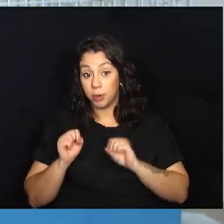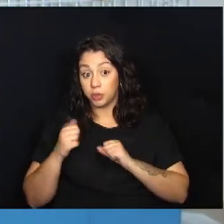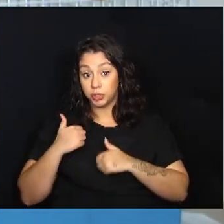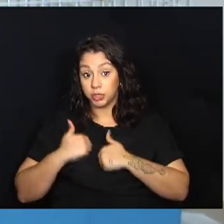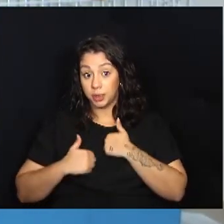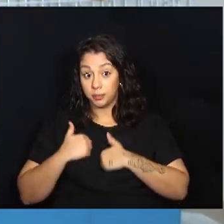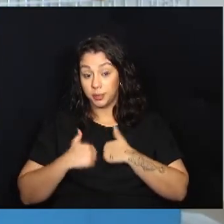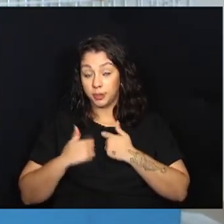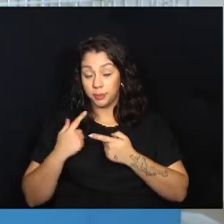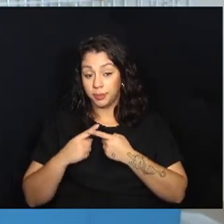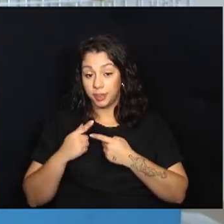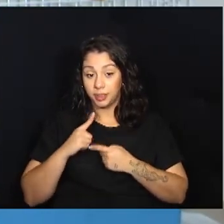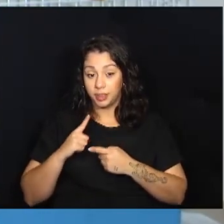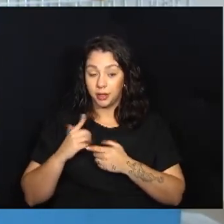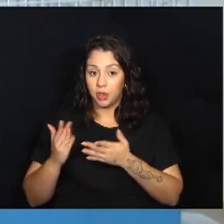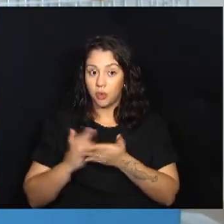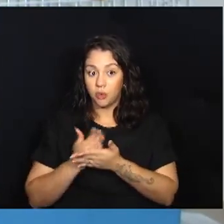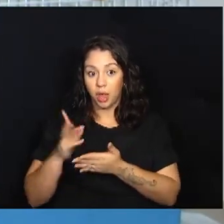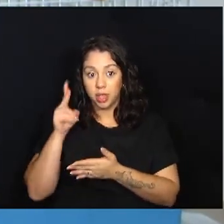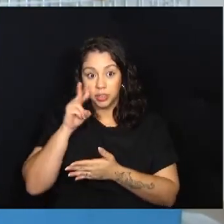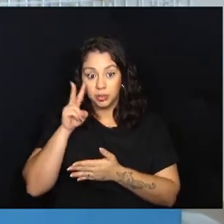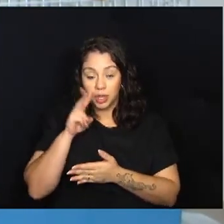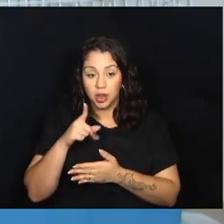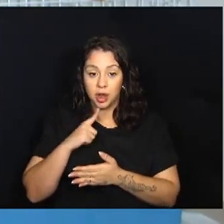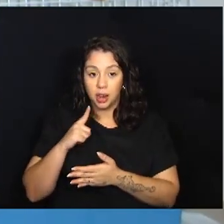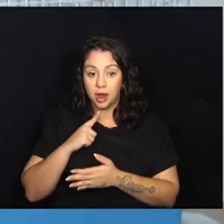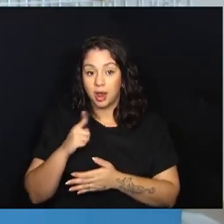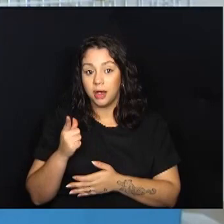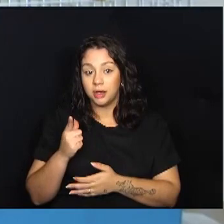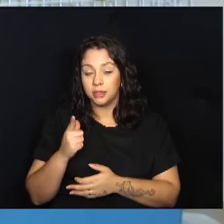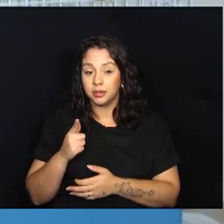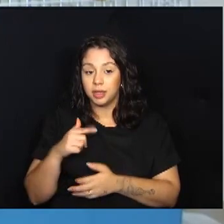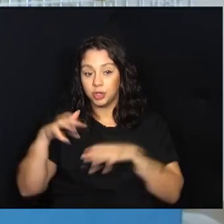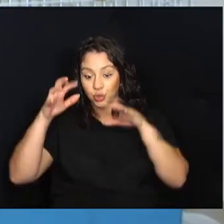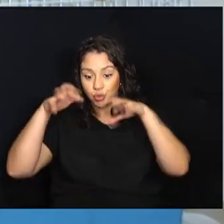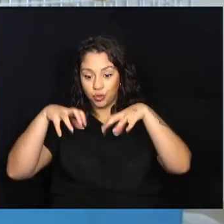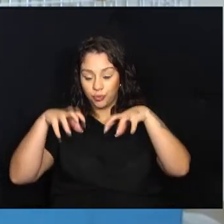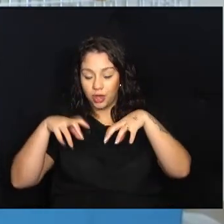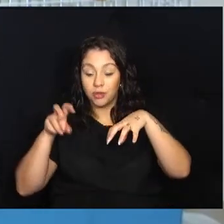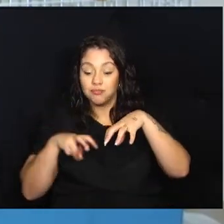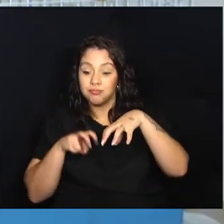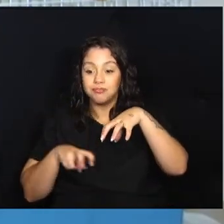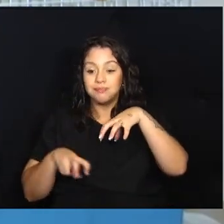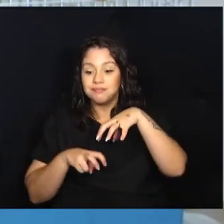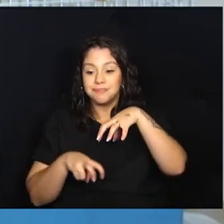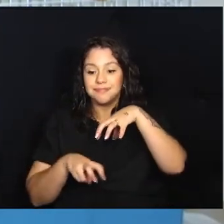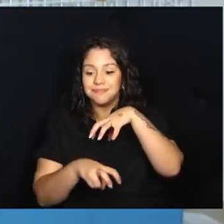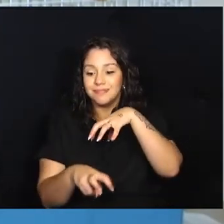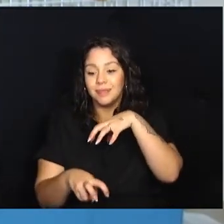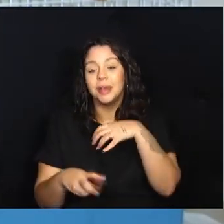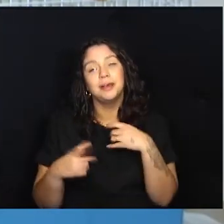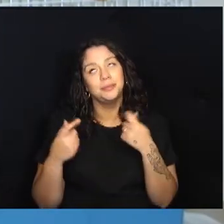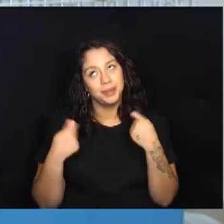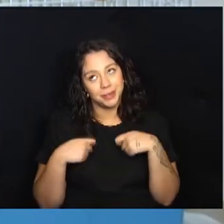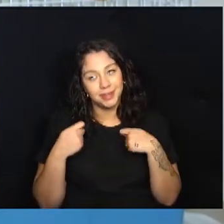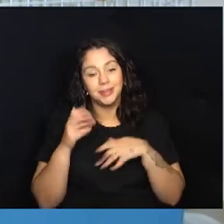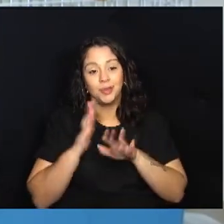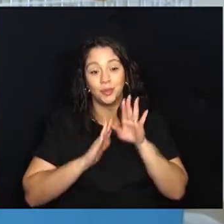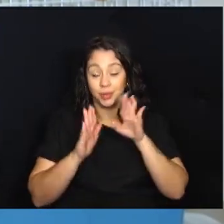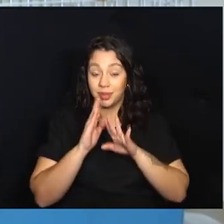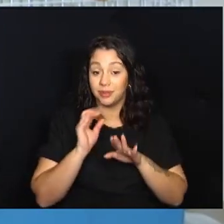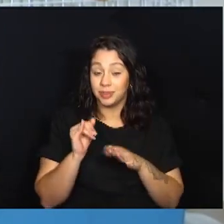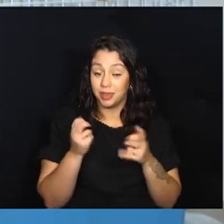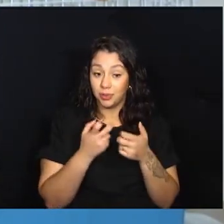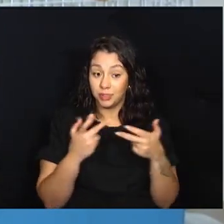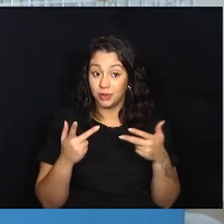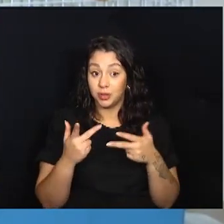gente ouve às vezes algumas histórias, né? Ah, entrou no chuveiro. Então tem que tomar algum cuidado, igual eu falei em relação a acidentes domésticos,